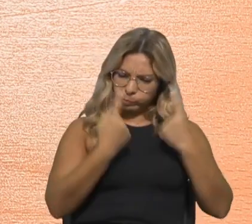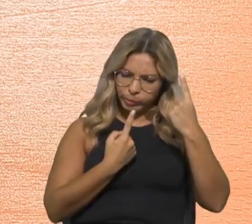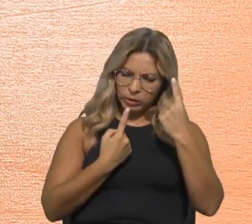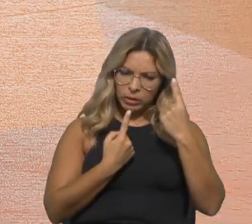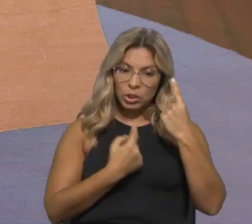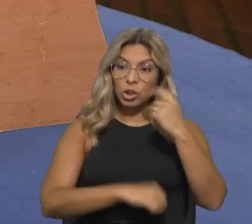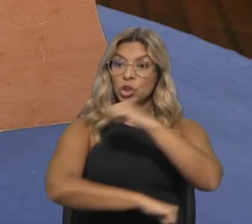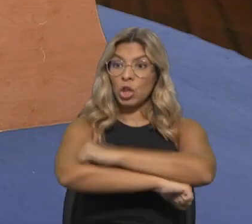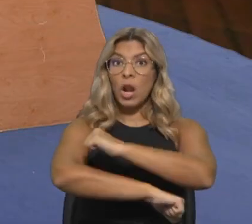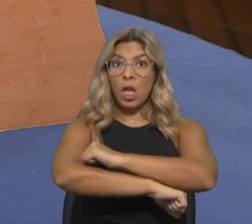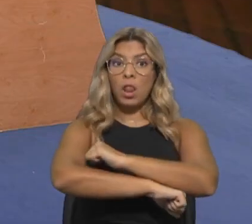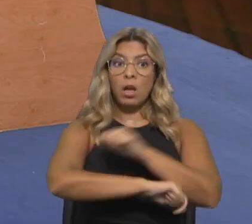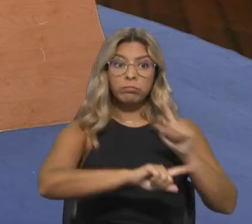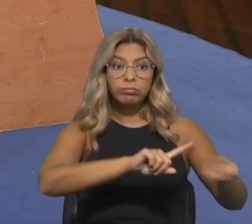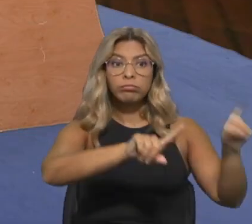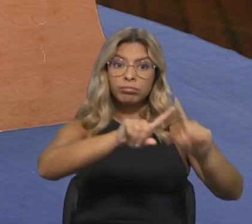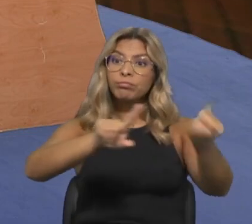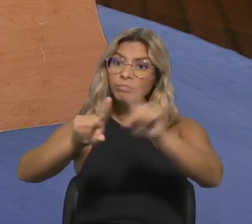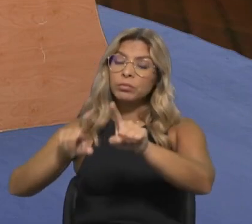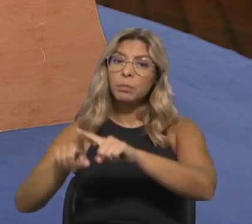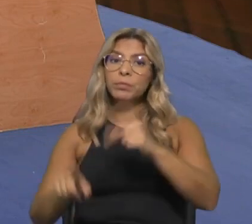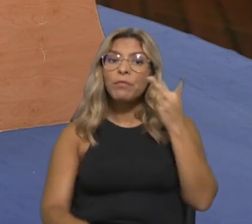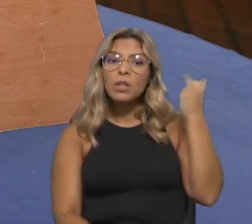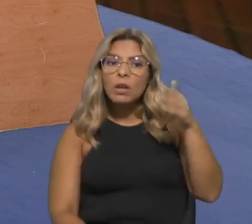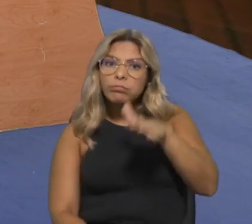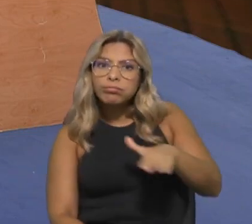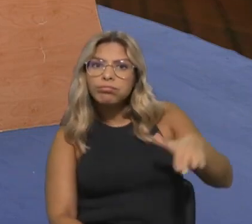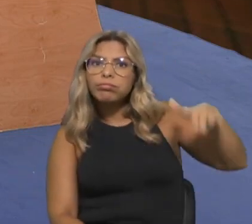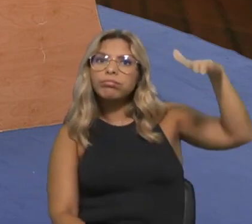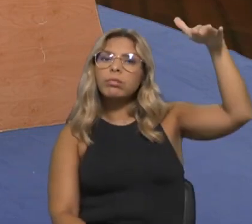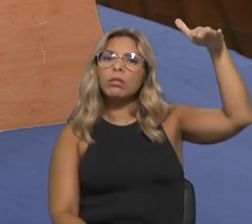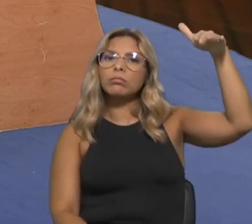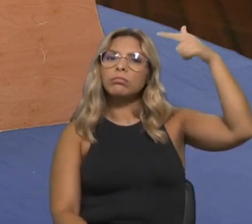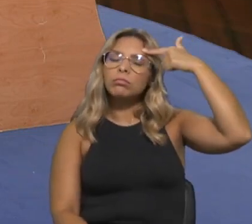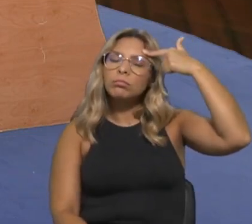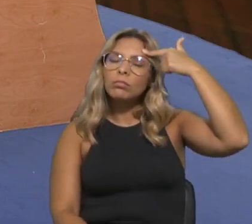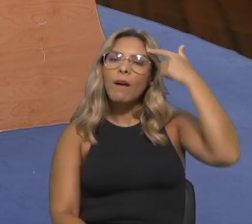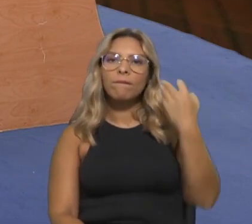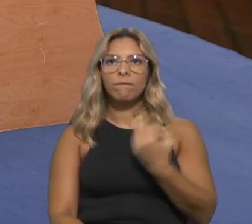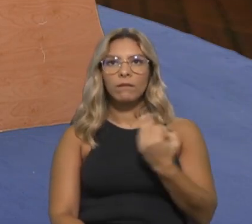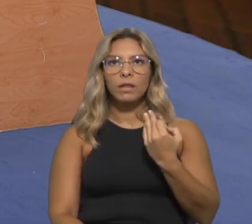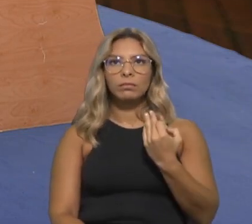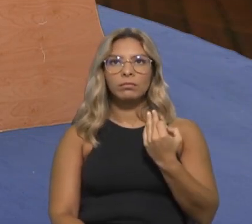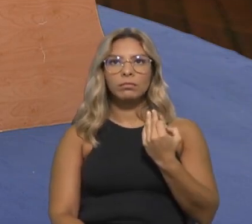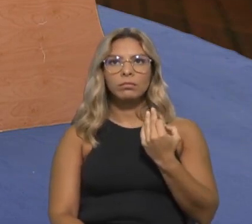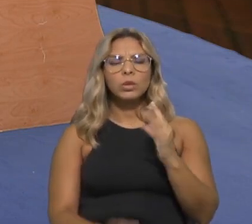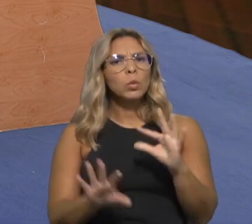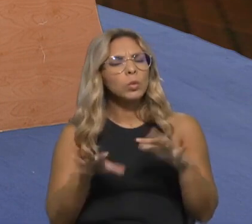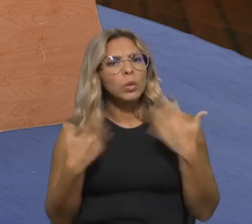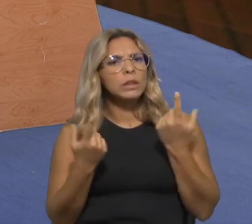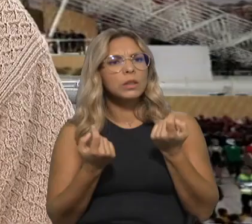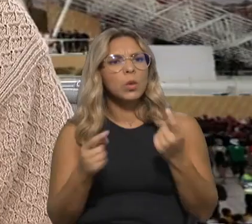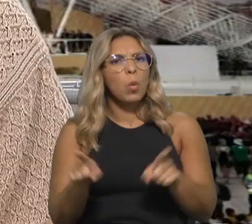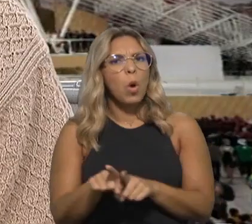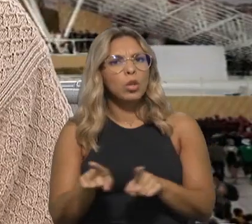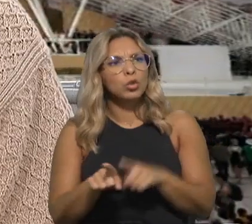da vida que um dia abrimos e um dia fechamos E então aí vem quase toda a